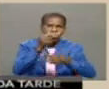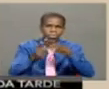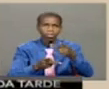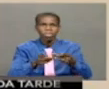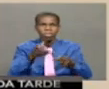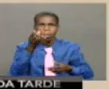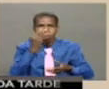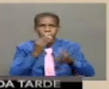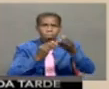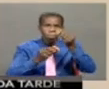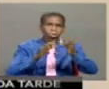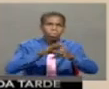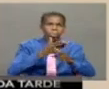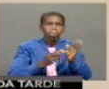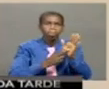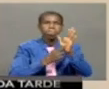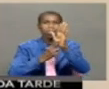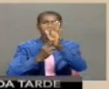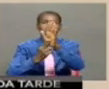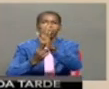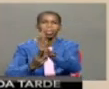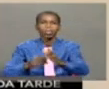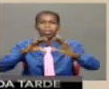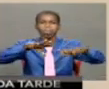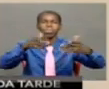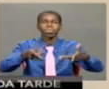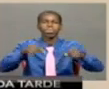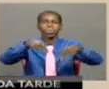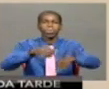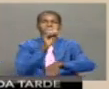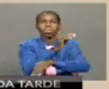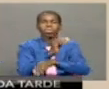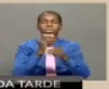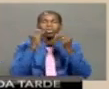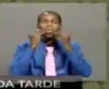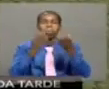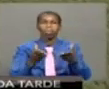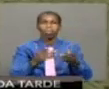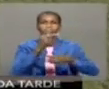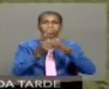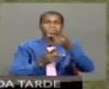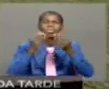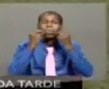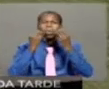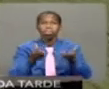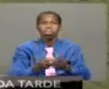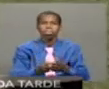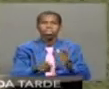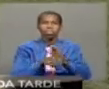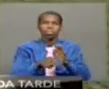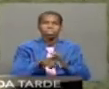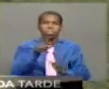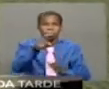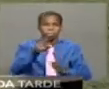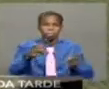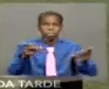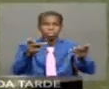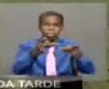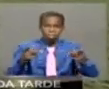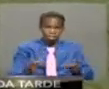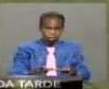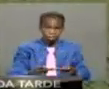portanto, divulgarem ao mundo as potencialidades que a nossa província tem em termos de ecoturismo e turismo. Este espaço de aproximadamente